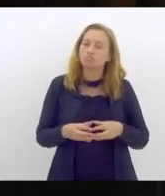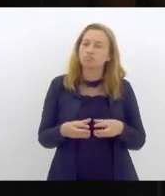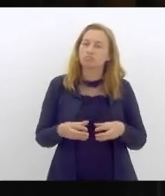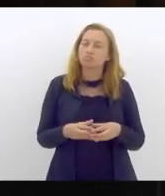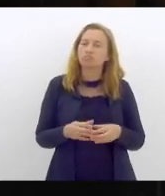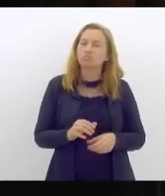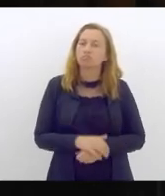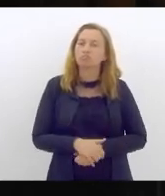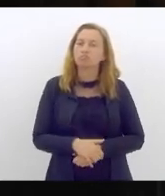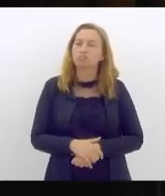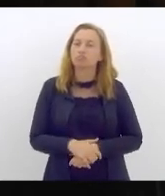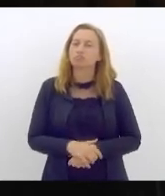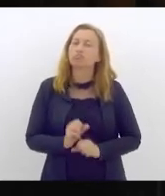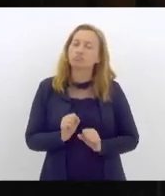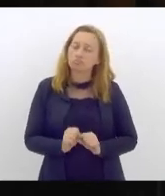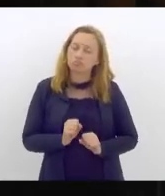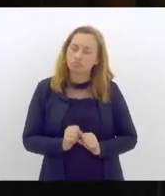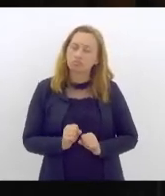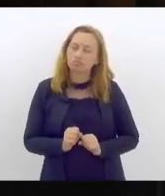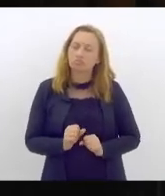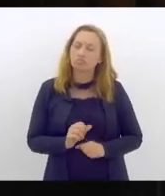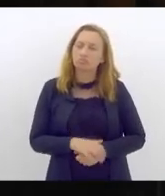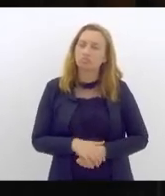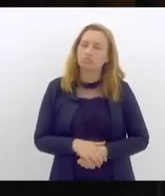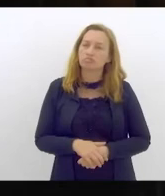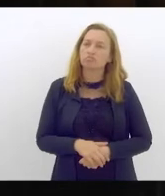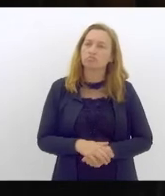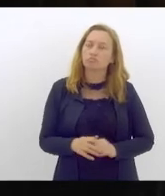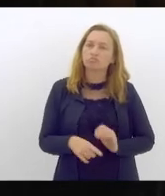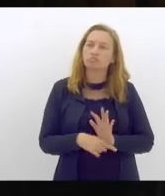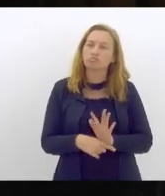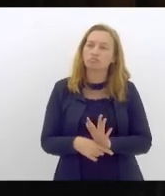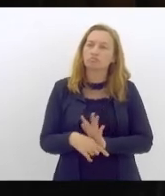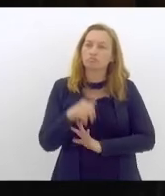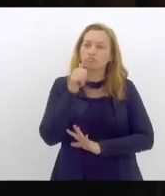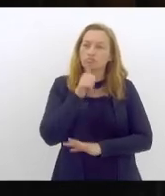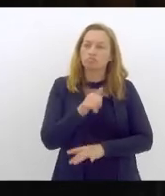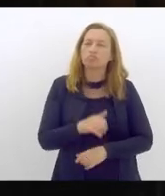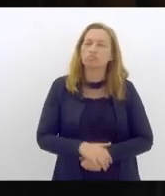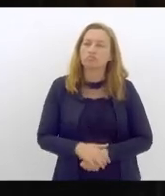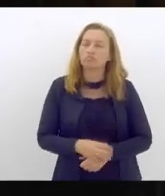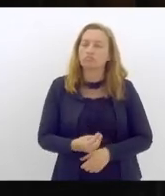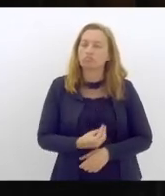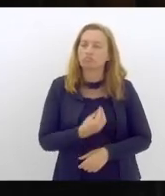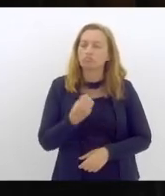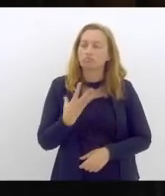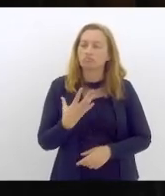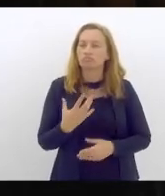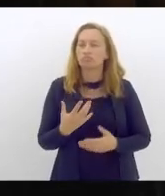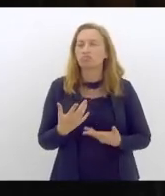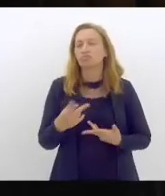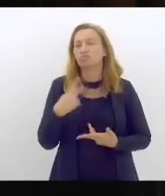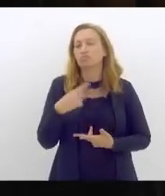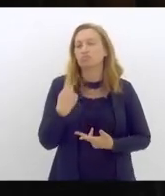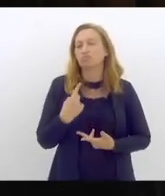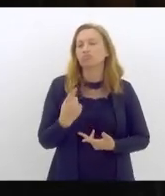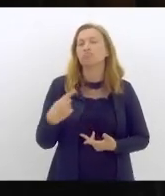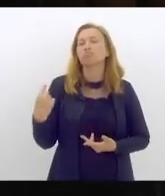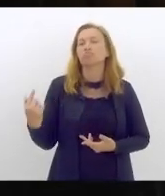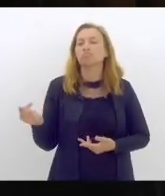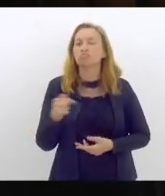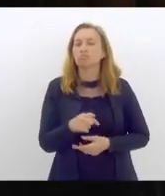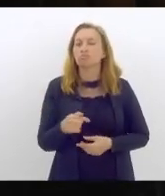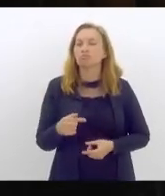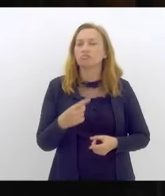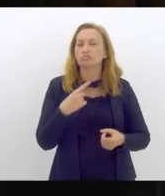de acolhimento que pudesse fazer com que essa mulher essa mulher tivesse uma sobrevida então que a gente traz aqui é um